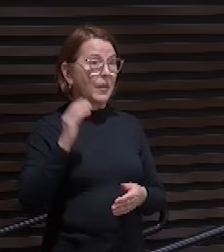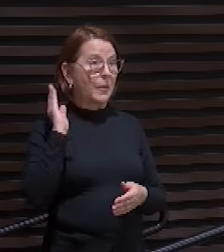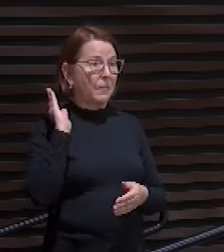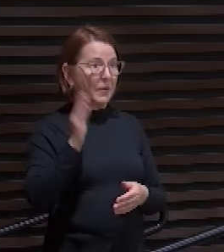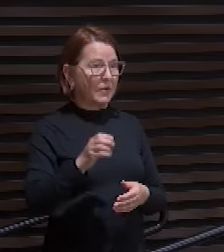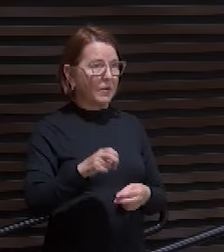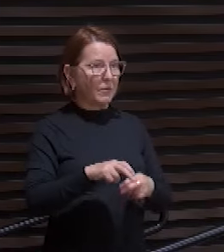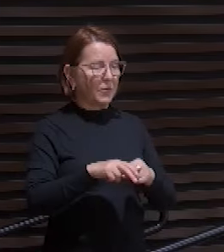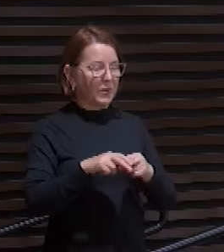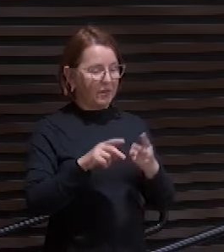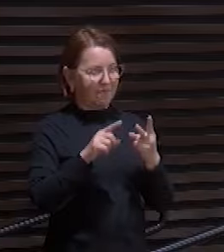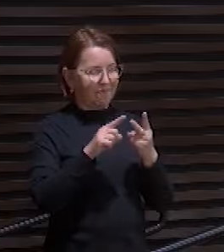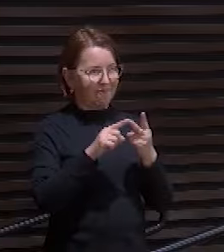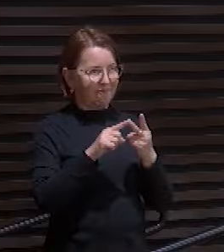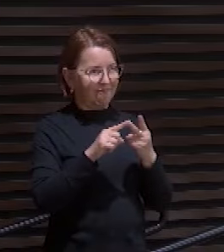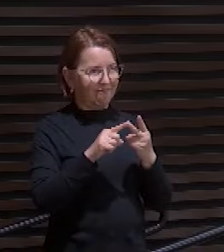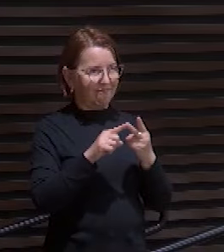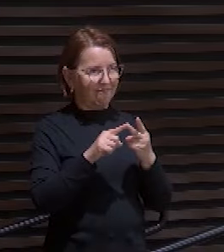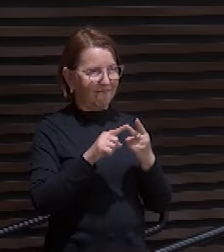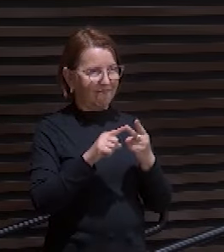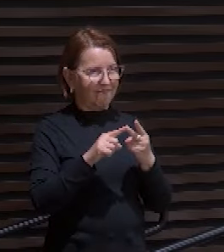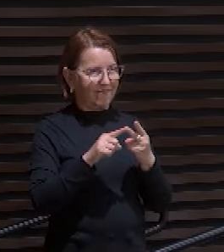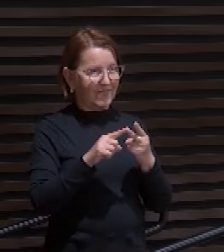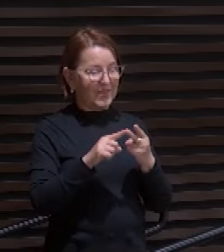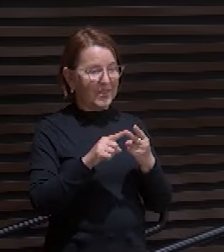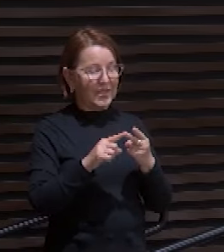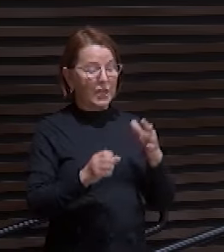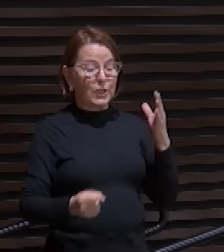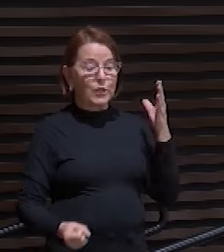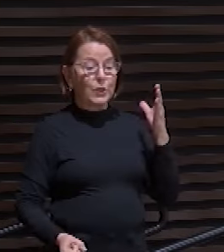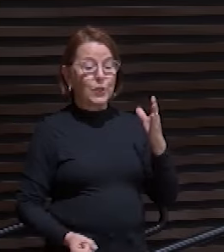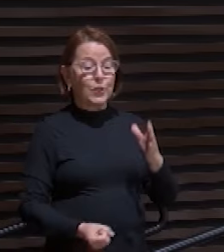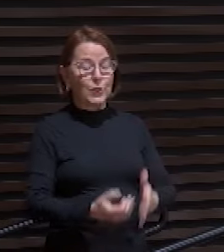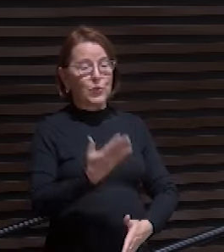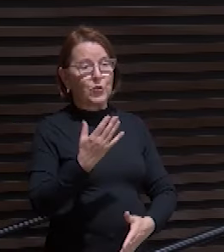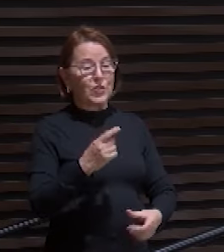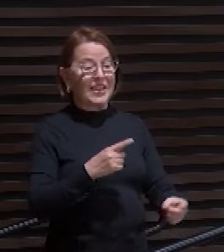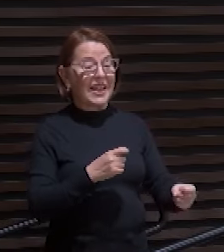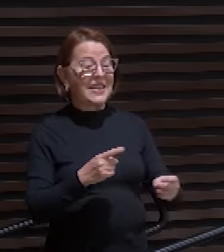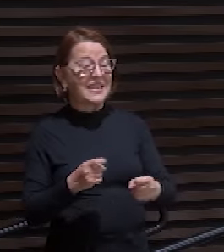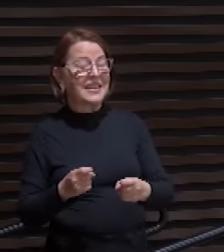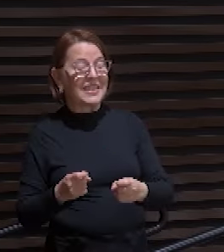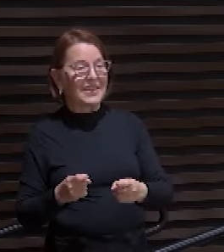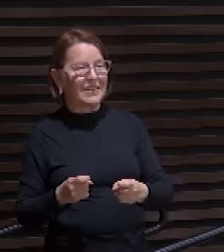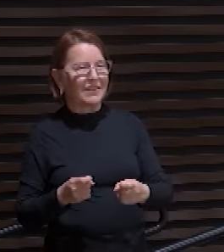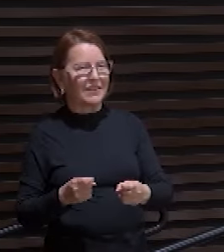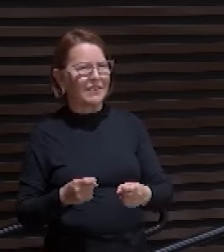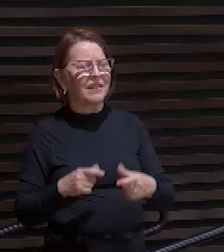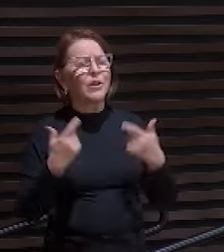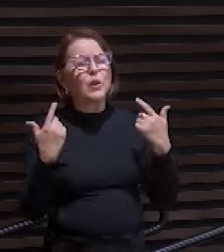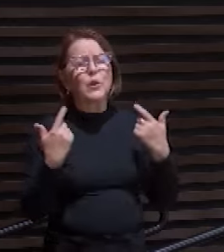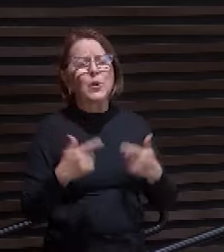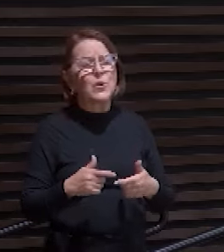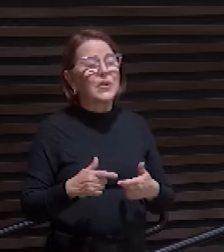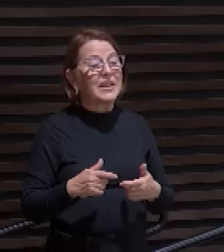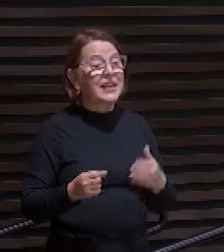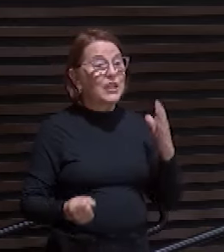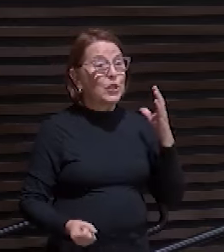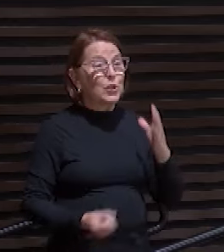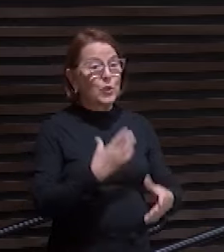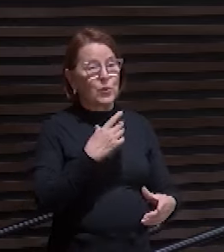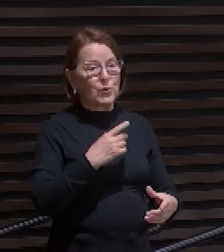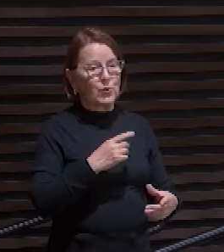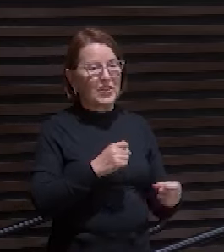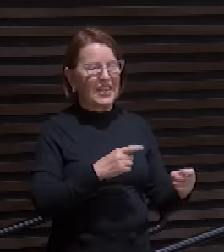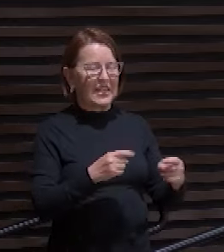dessa segunda fonte aqui que começa a surgir as guerras. Onde que surgem as guerras e contendas que há entre vós? Senão nos prazeres que militam